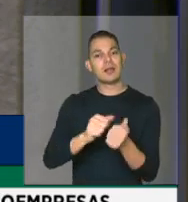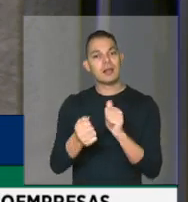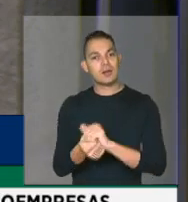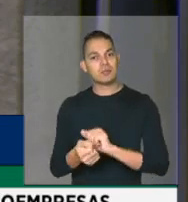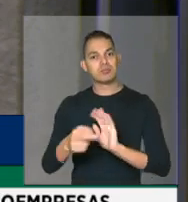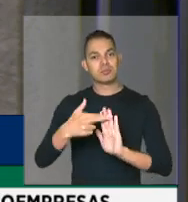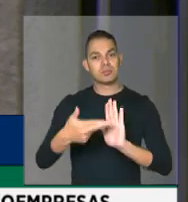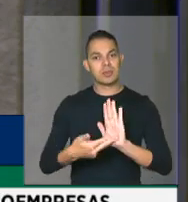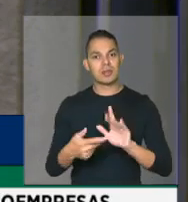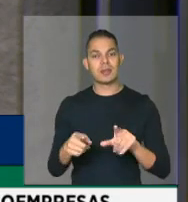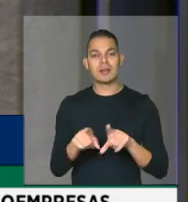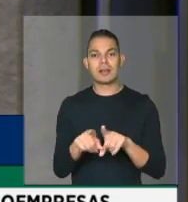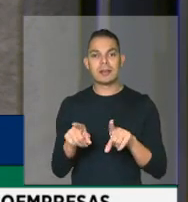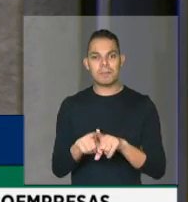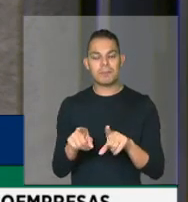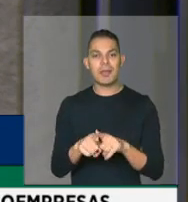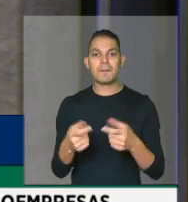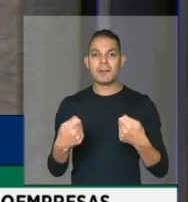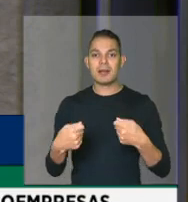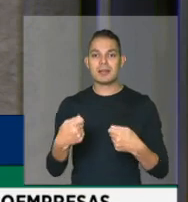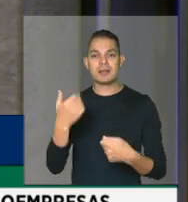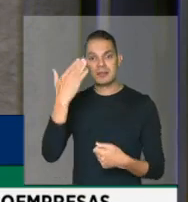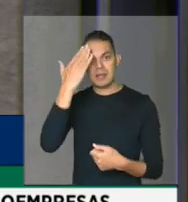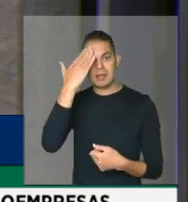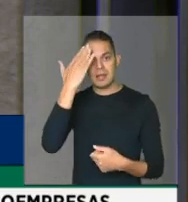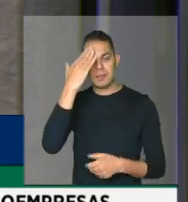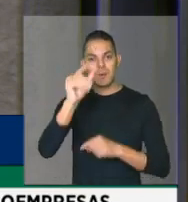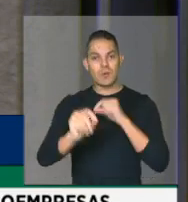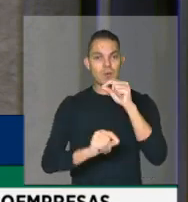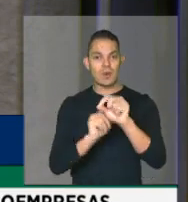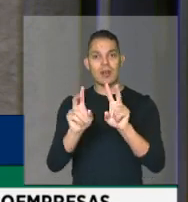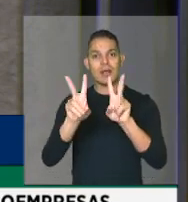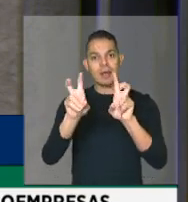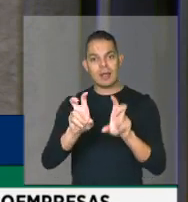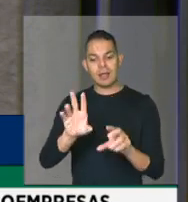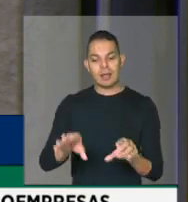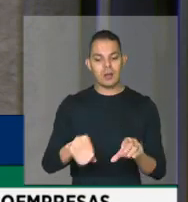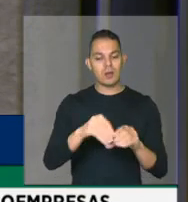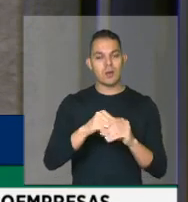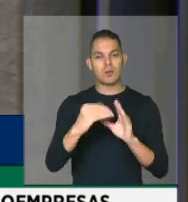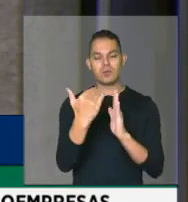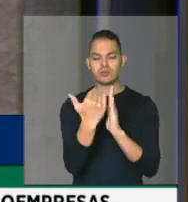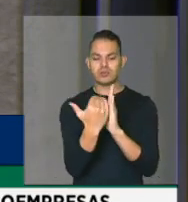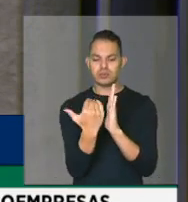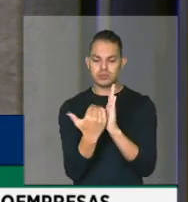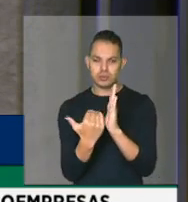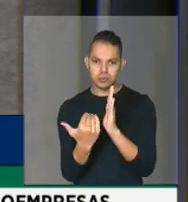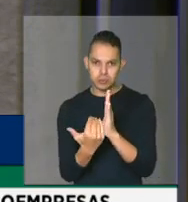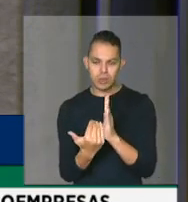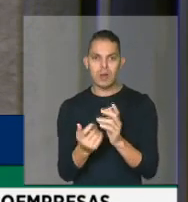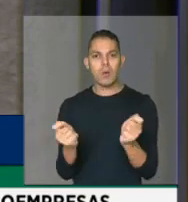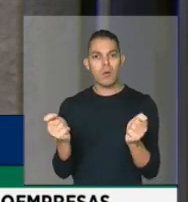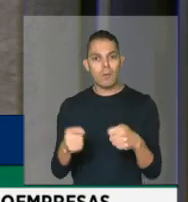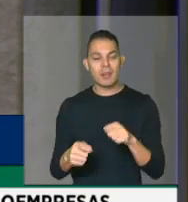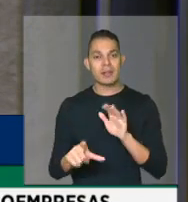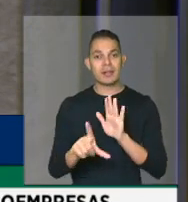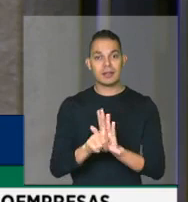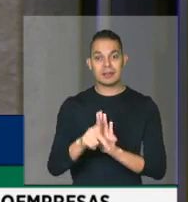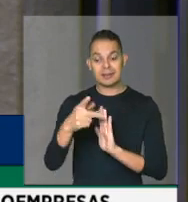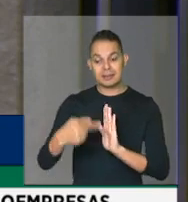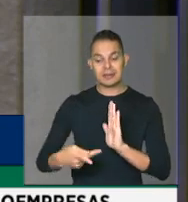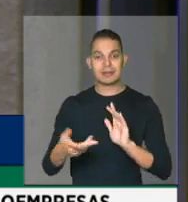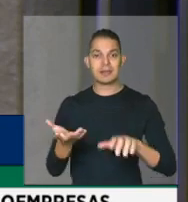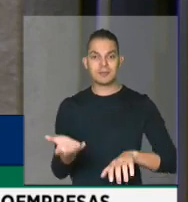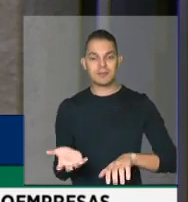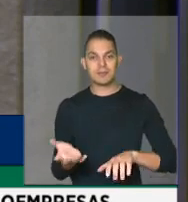normativa. Do mesmo modo, há de se reconhecer que a matéria integra o rol de competências legislativas deste Congresso Nacional,